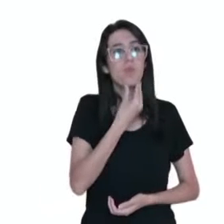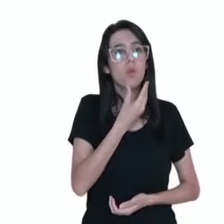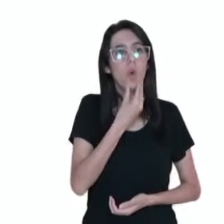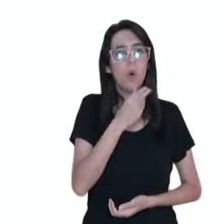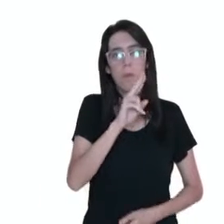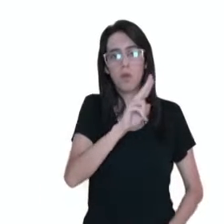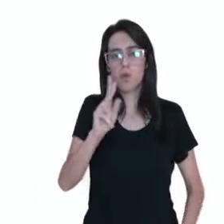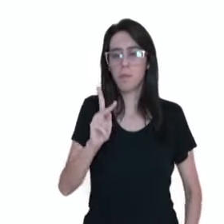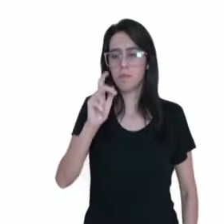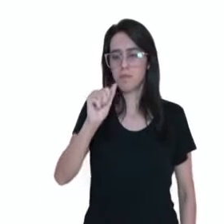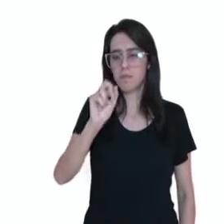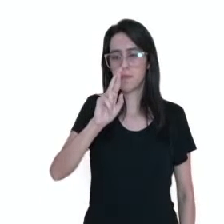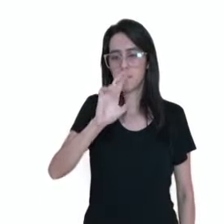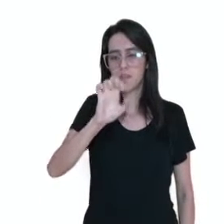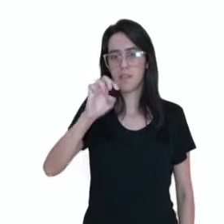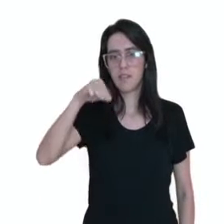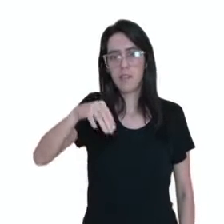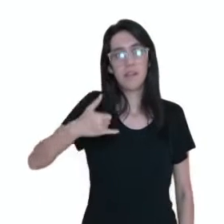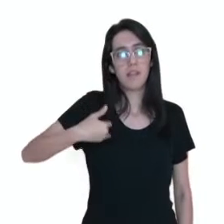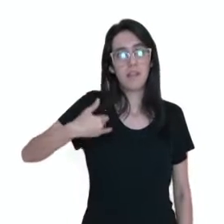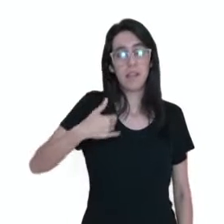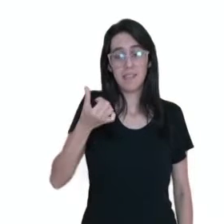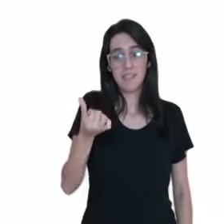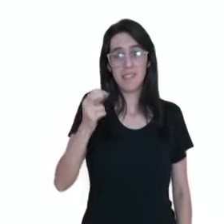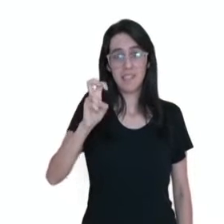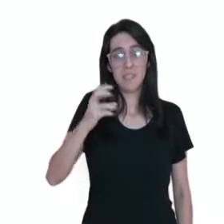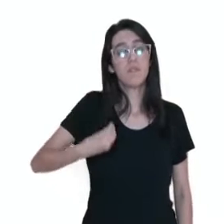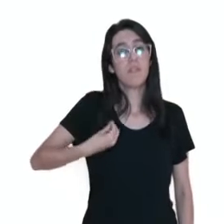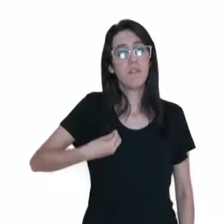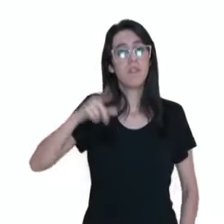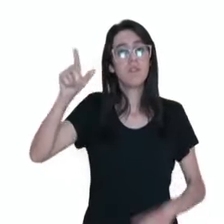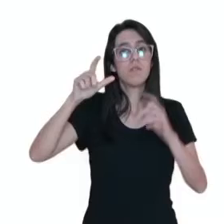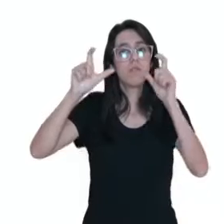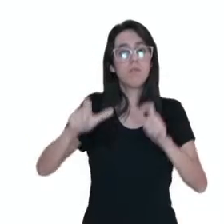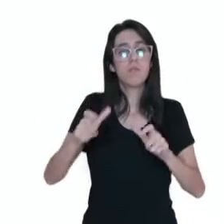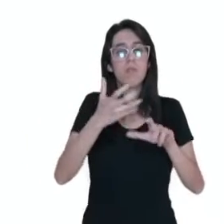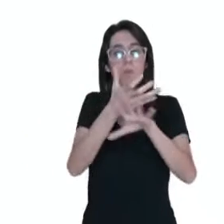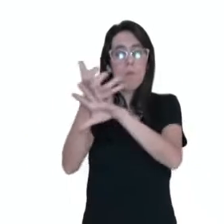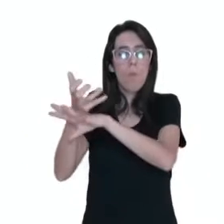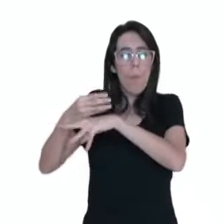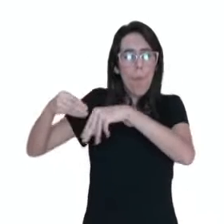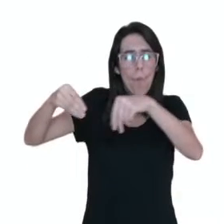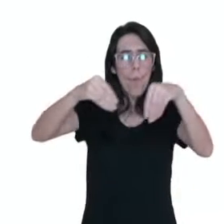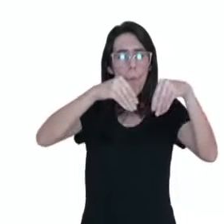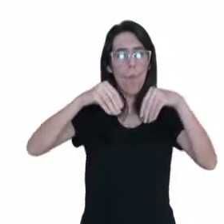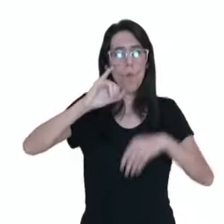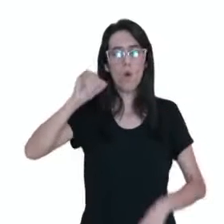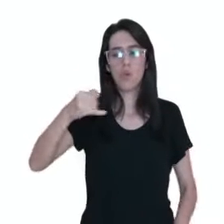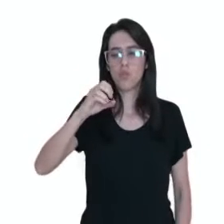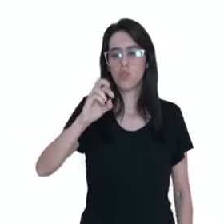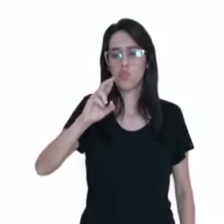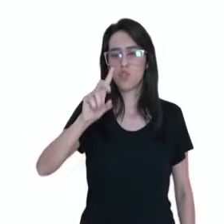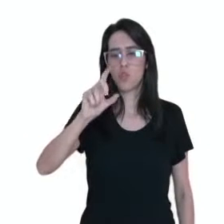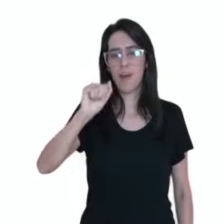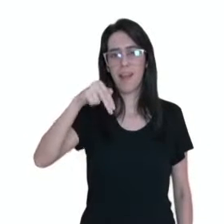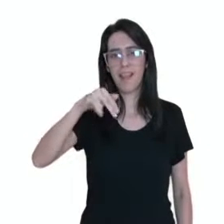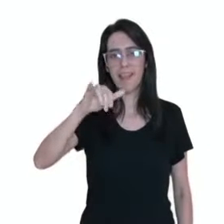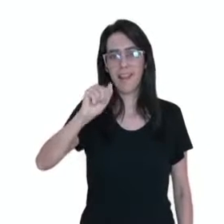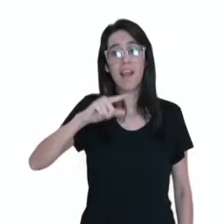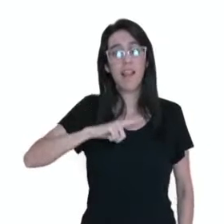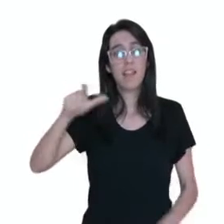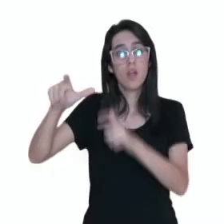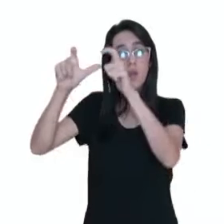anos, vive no deserto da Jordânia, onde há um campo de refugiados da Guerra Civil da